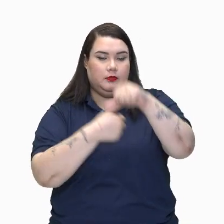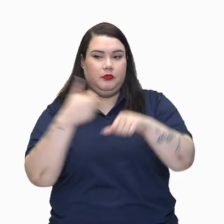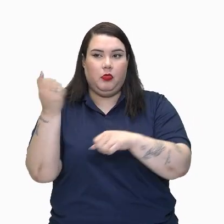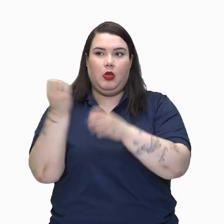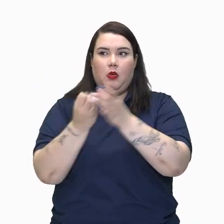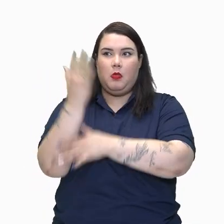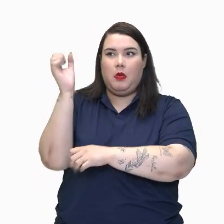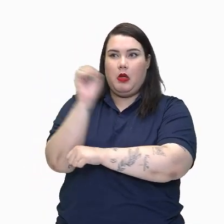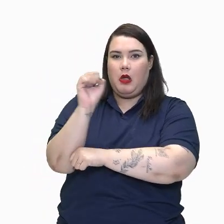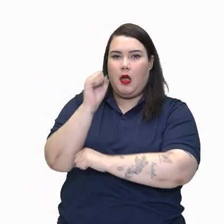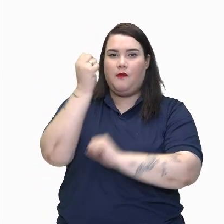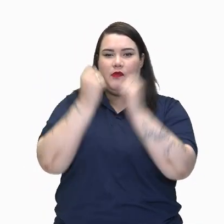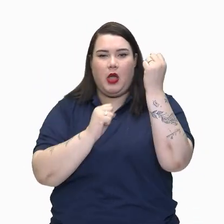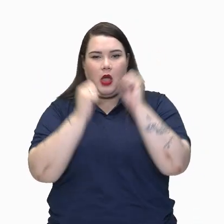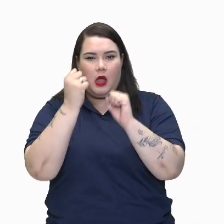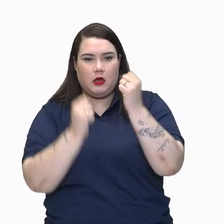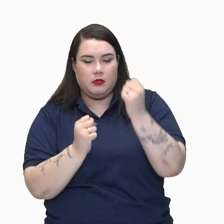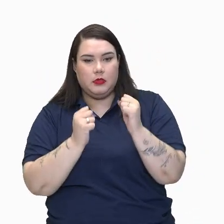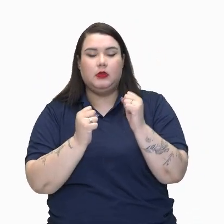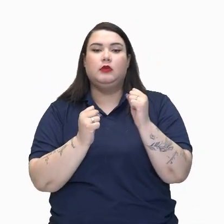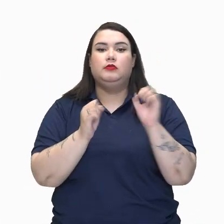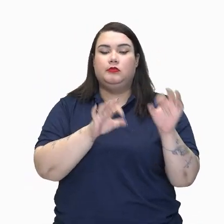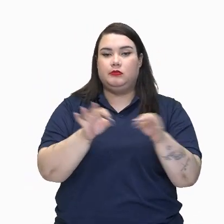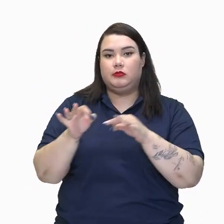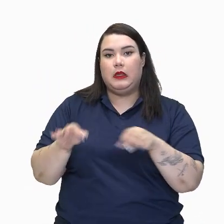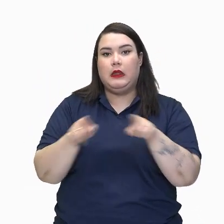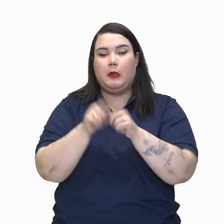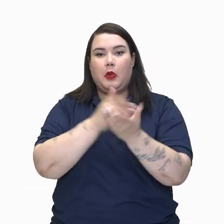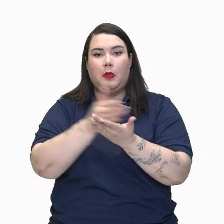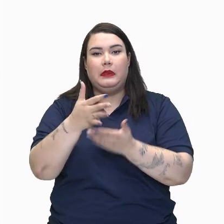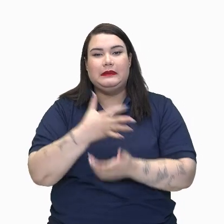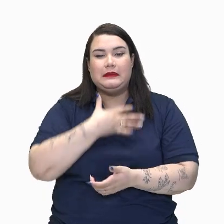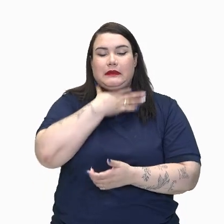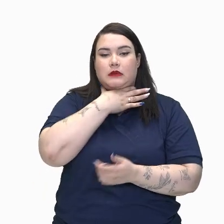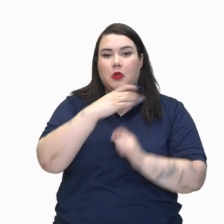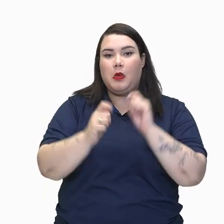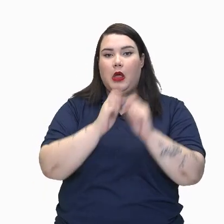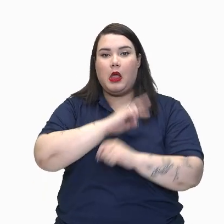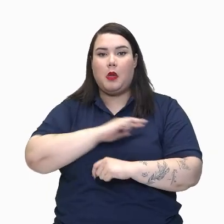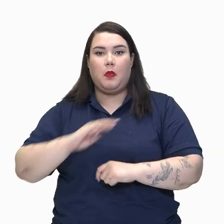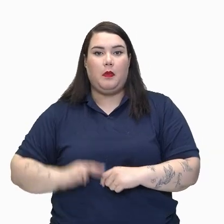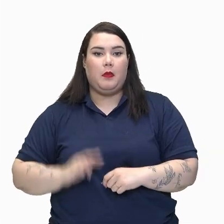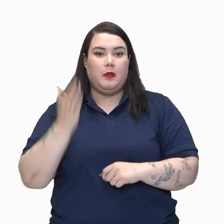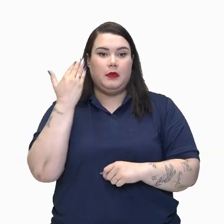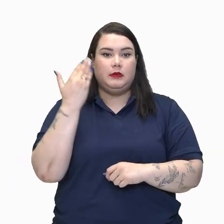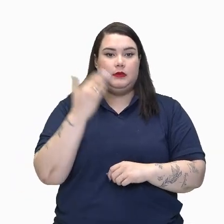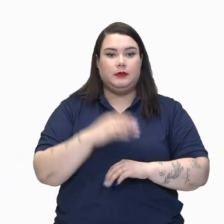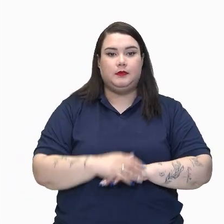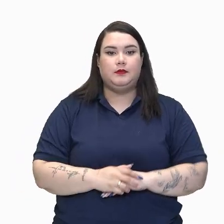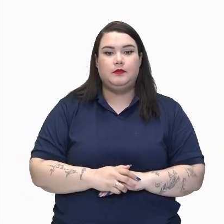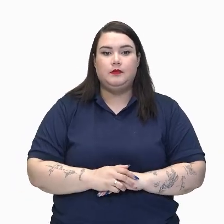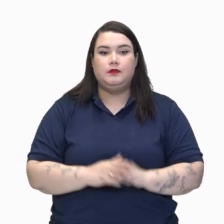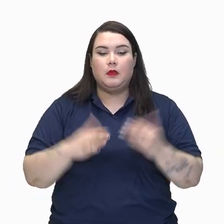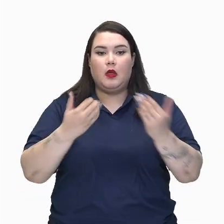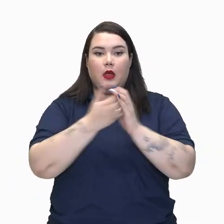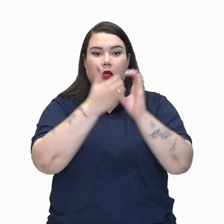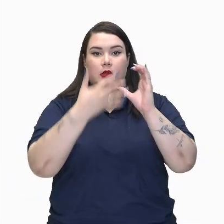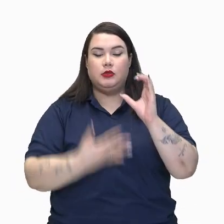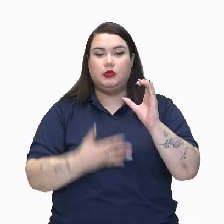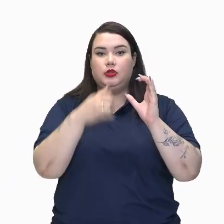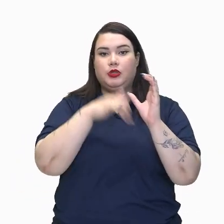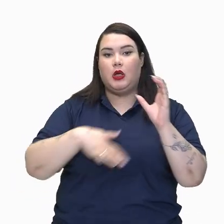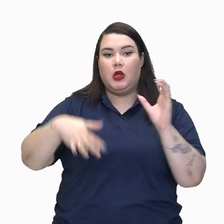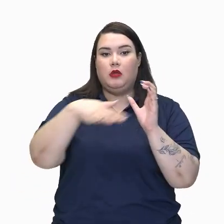com indústrias, tem a industrialização e essa crise da República Velha. Então, em aspectos gerais, a gente pode